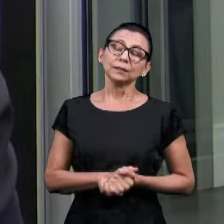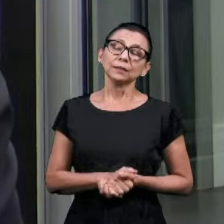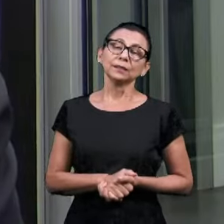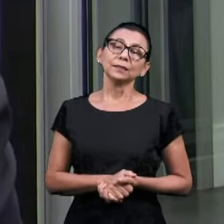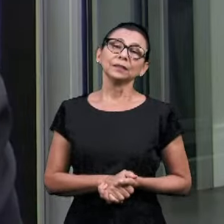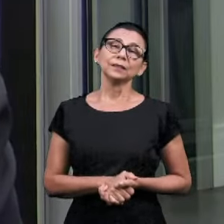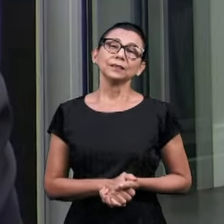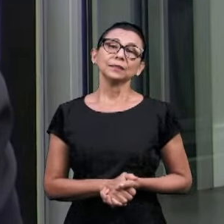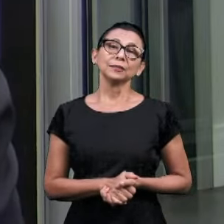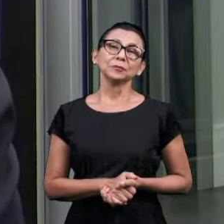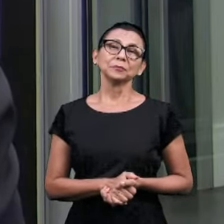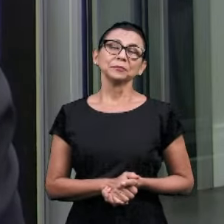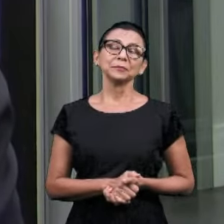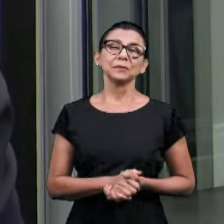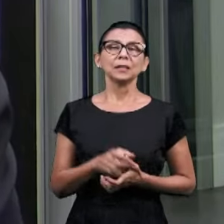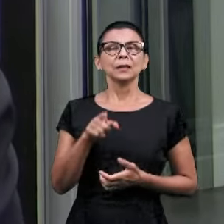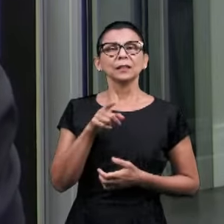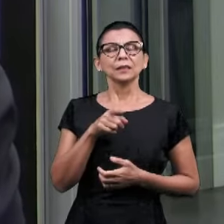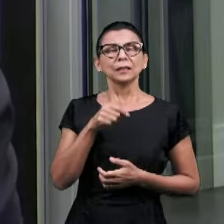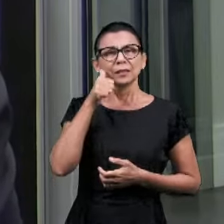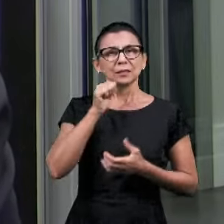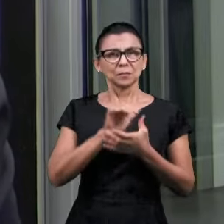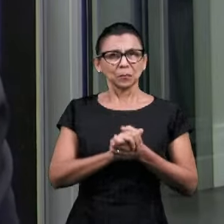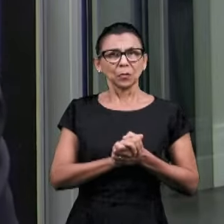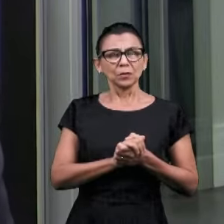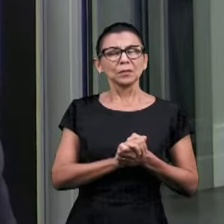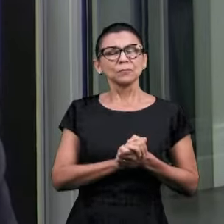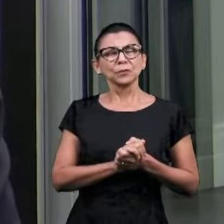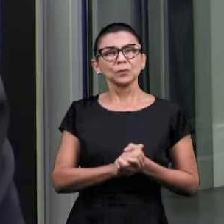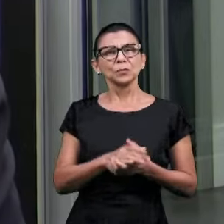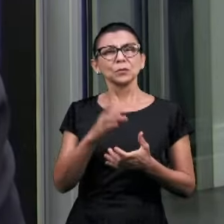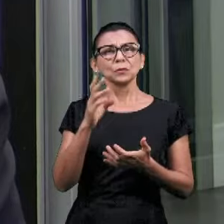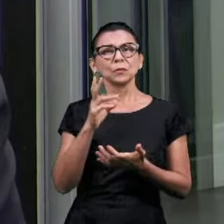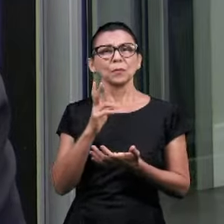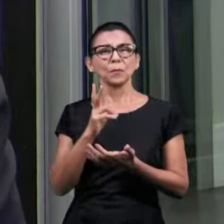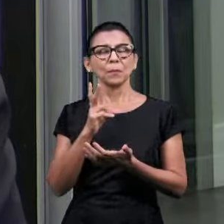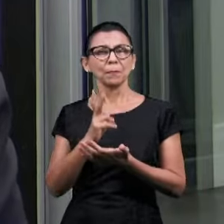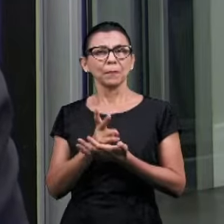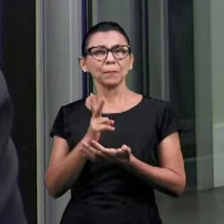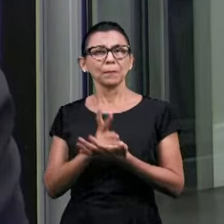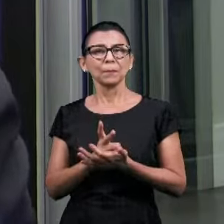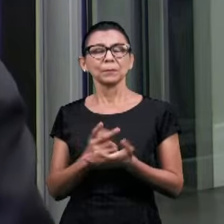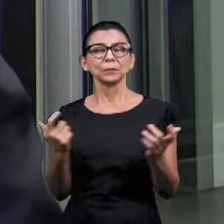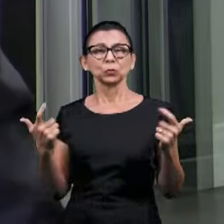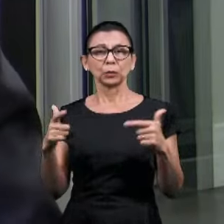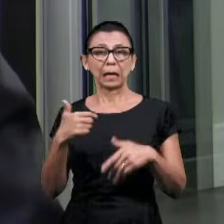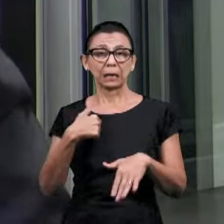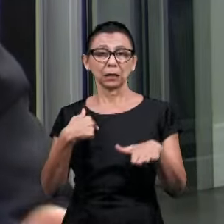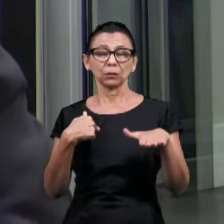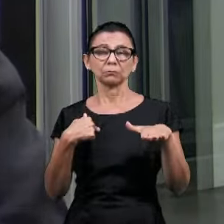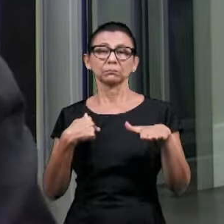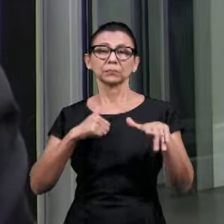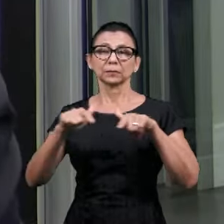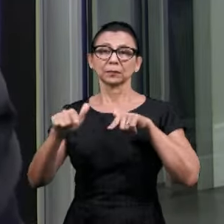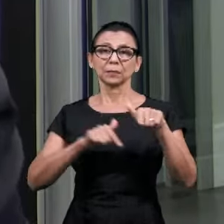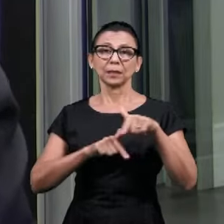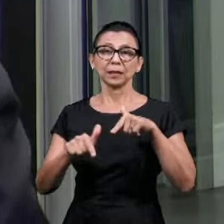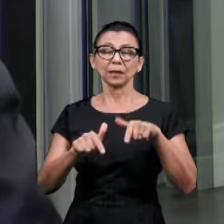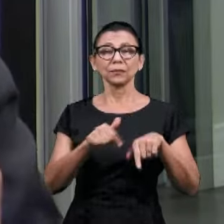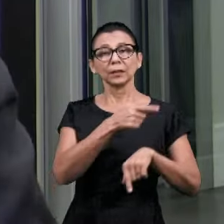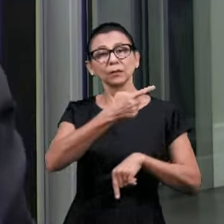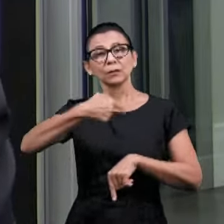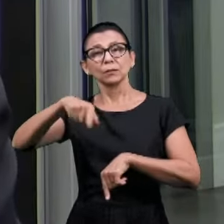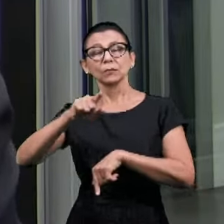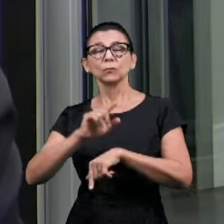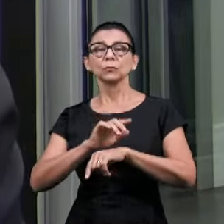eu trabalhava. Interessante você ver como é que o Senhor faz as coisas. Quando ela estava terminando a escola técnica,